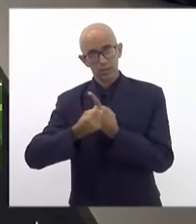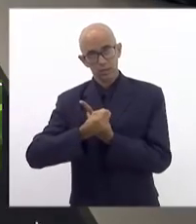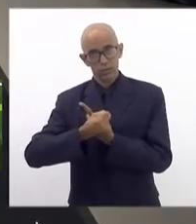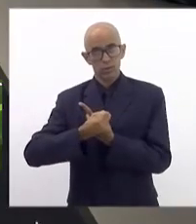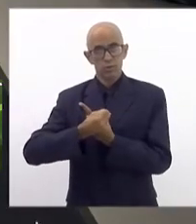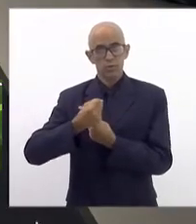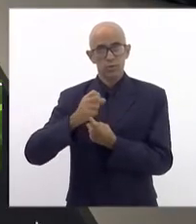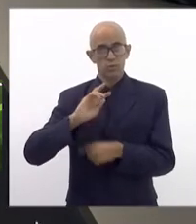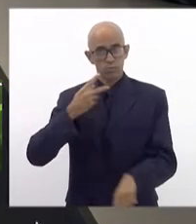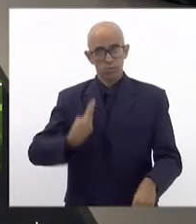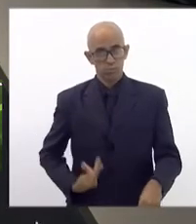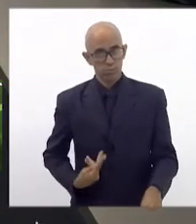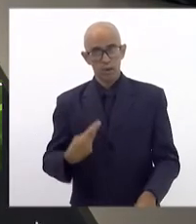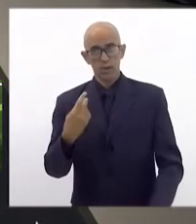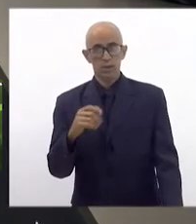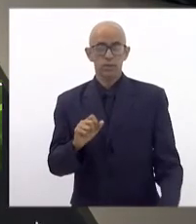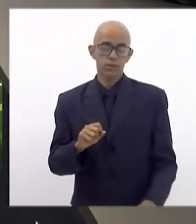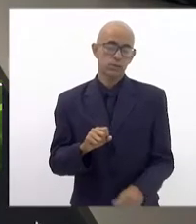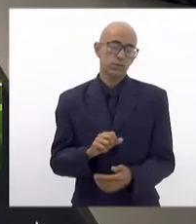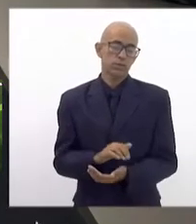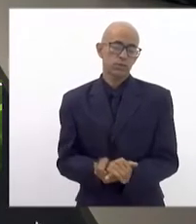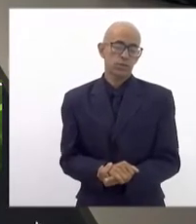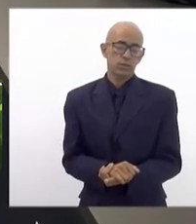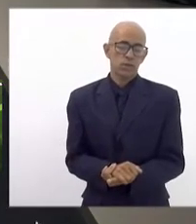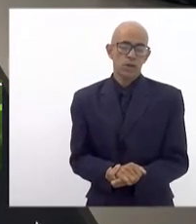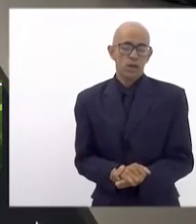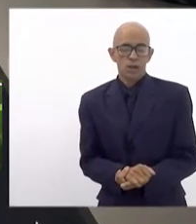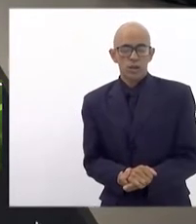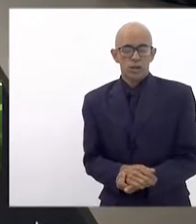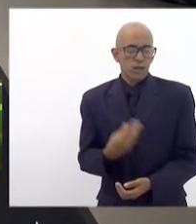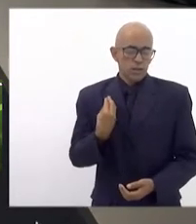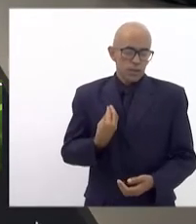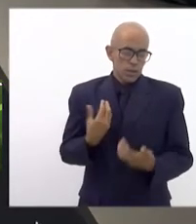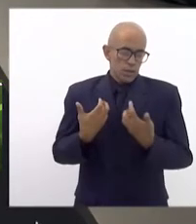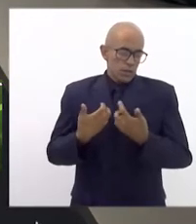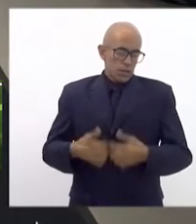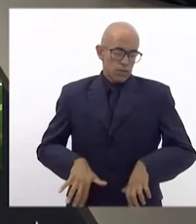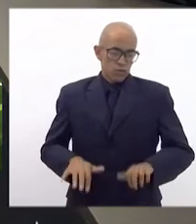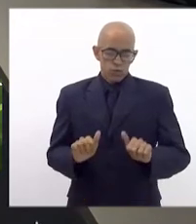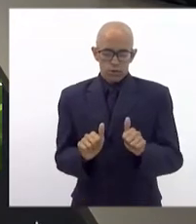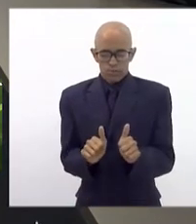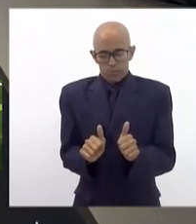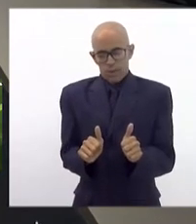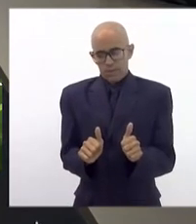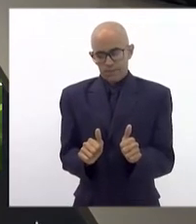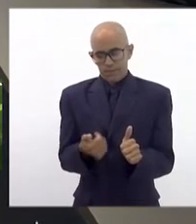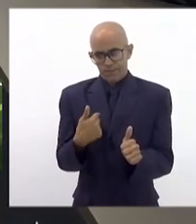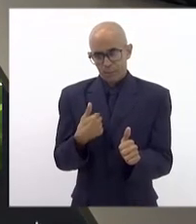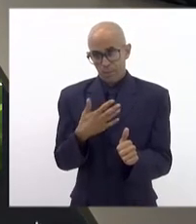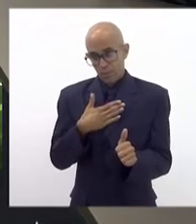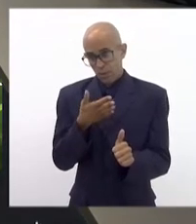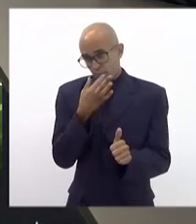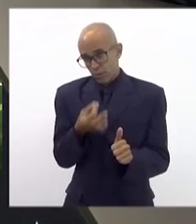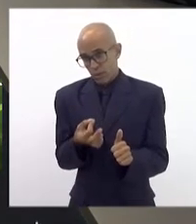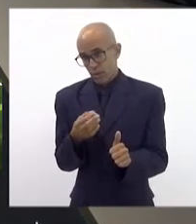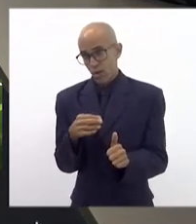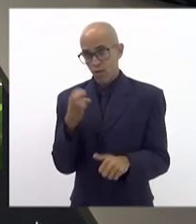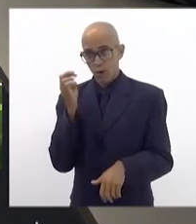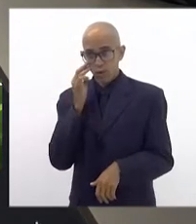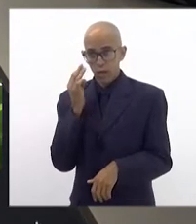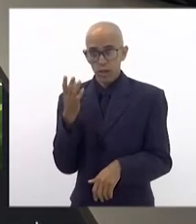Rio de Janeiro, não é, e que está funcionando muito bem. Eu considero, deputado Valdeck,